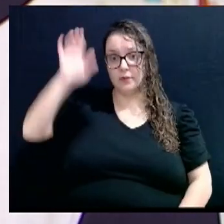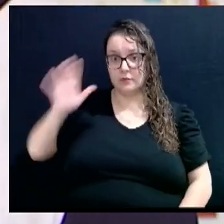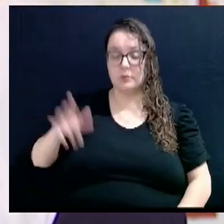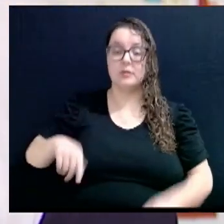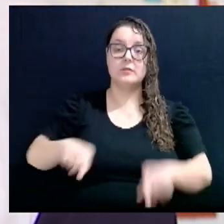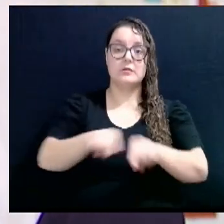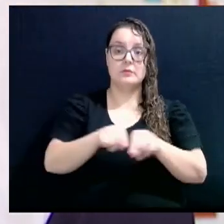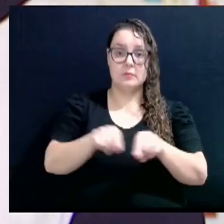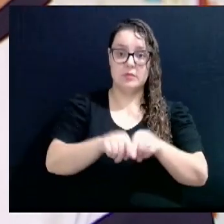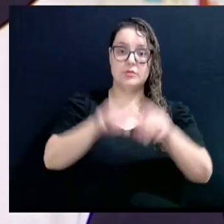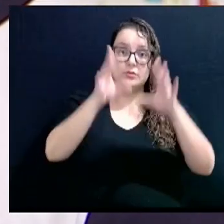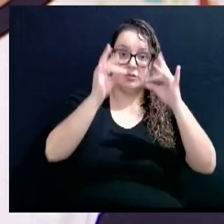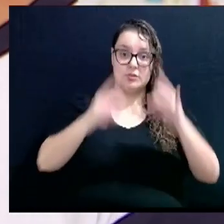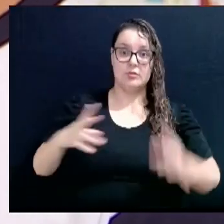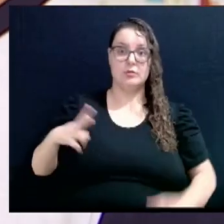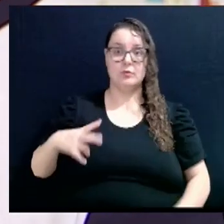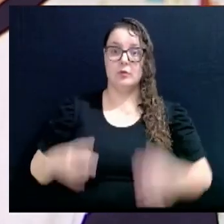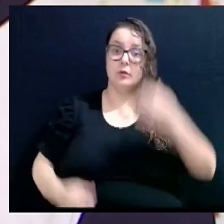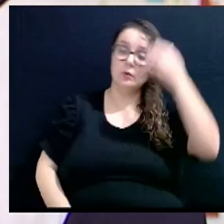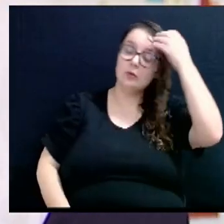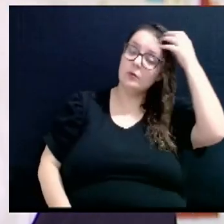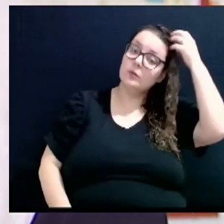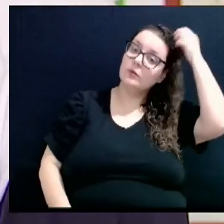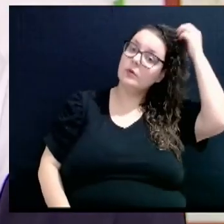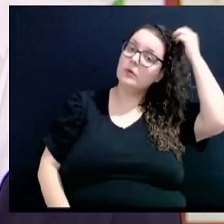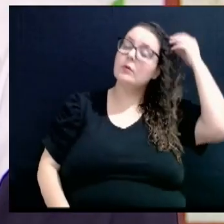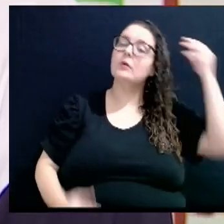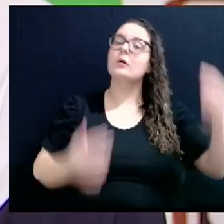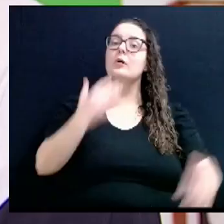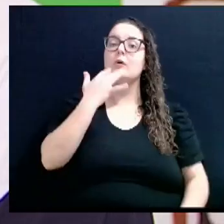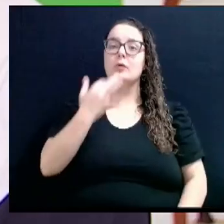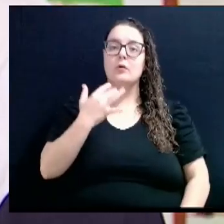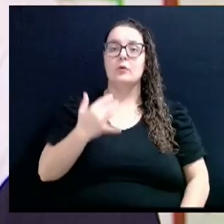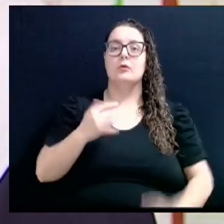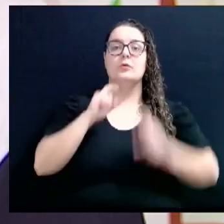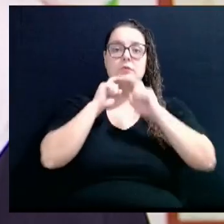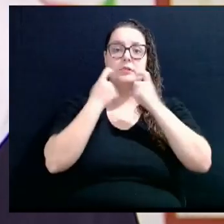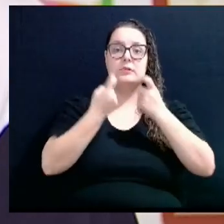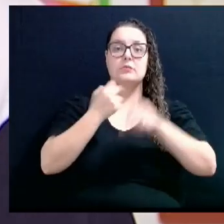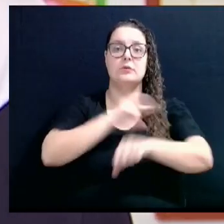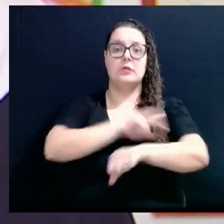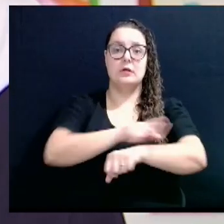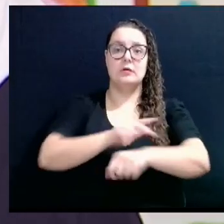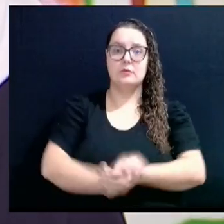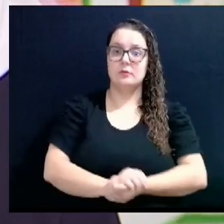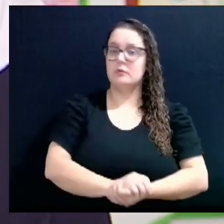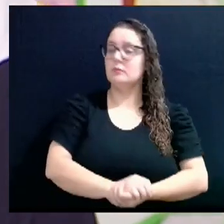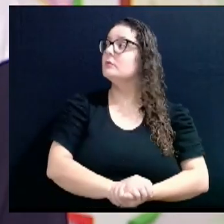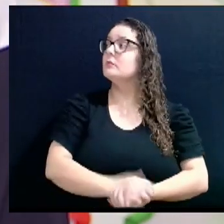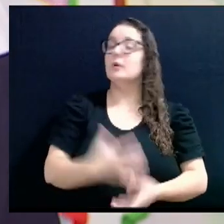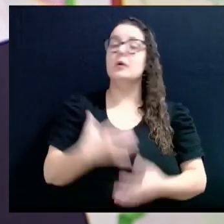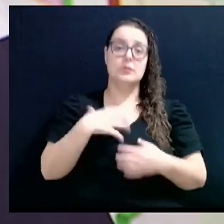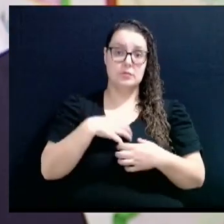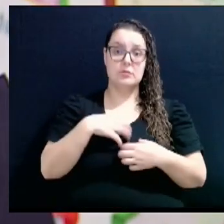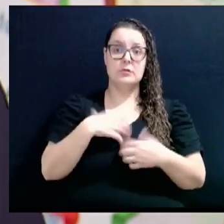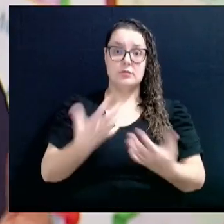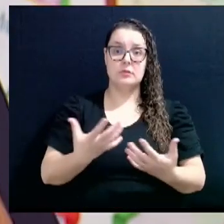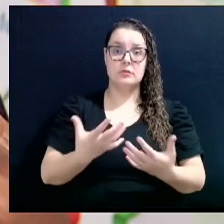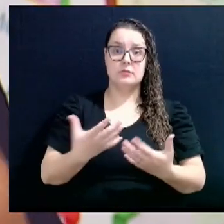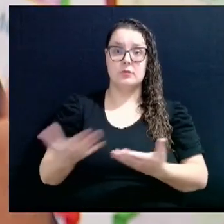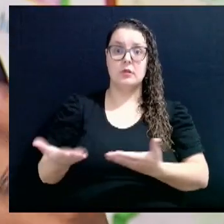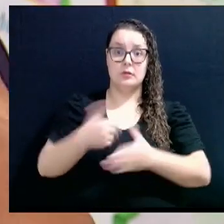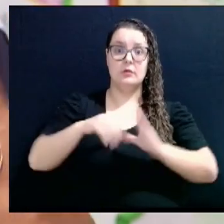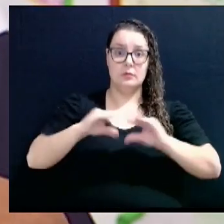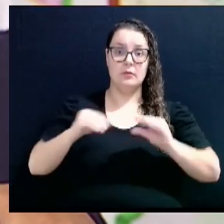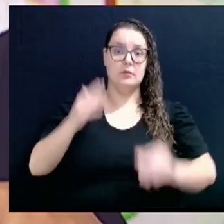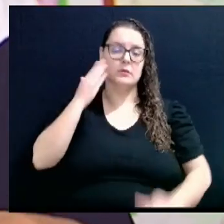pessoais como cabelo, cor, raça, sexualidade. A gente se sente muito acolhido, sabe? Caso